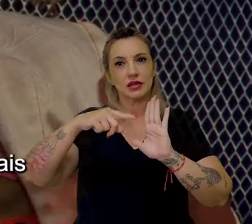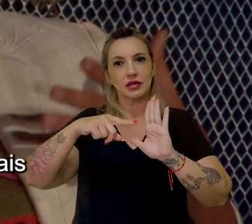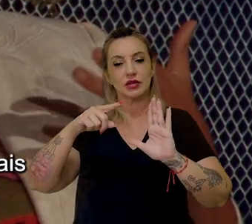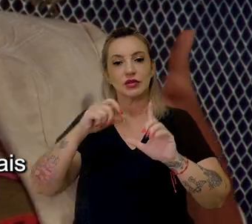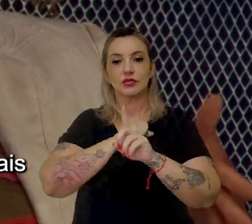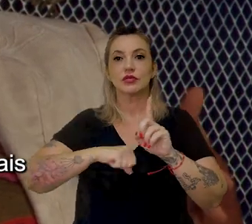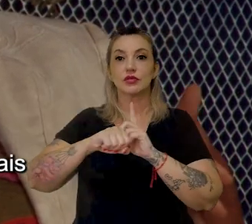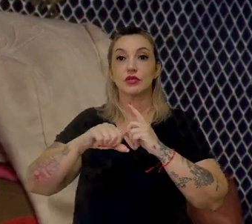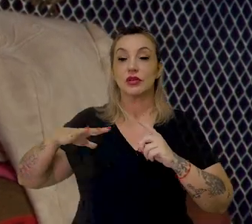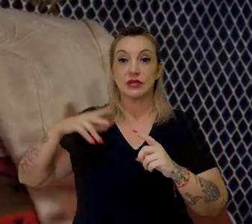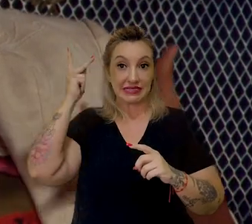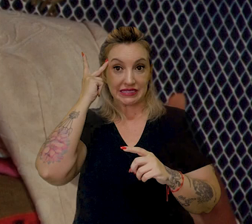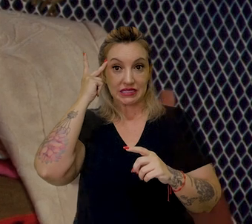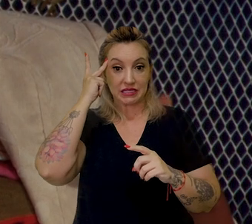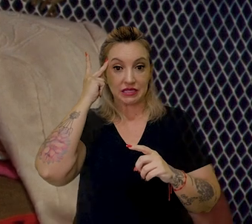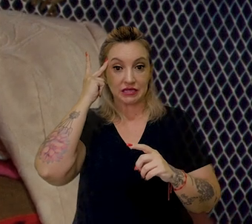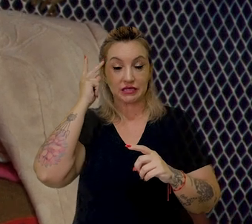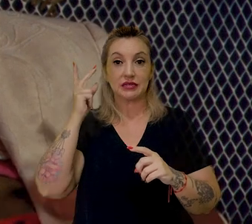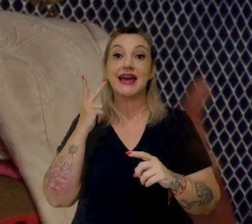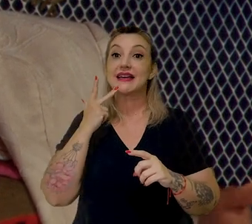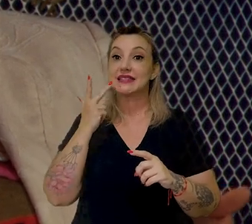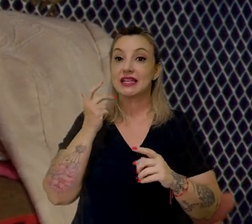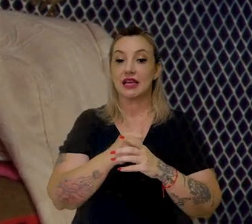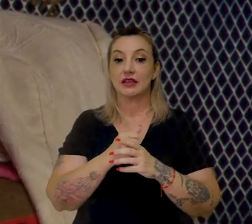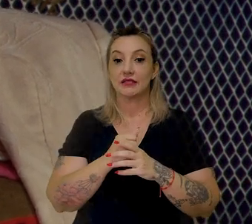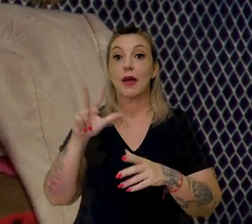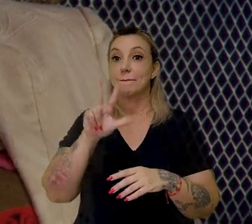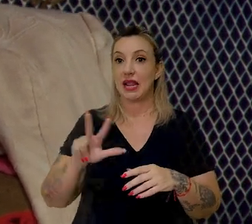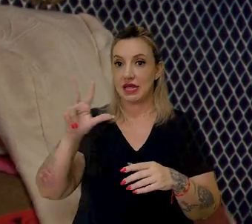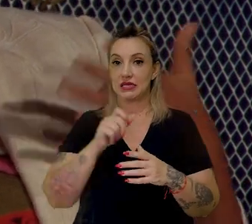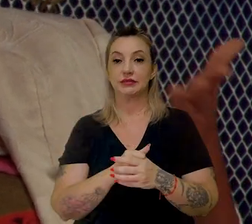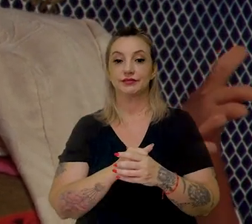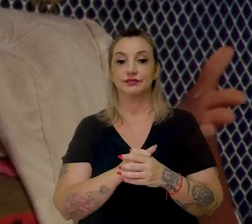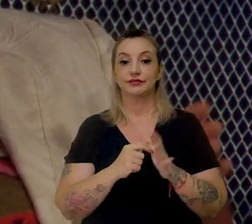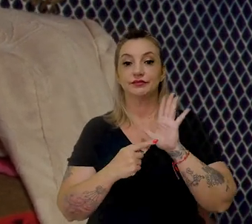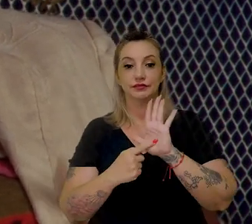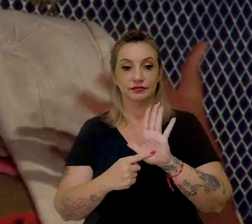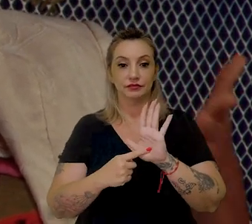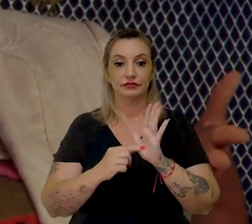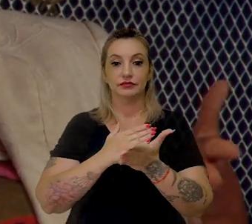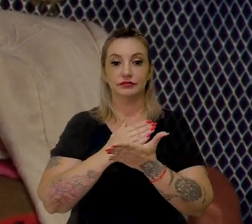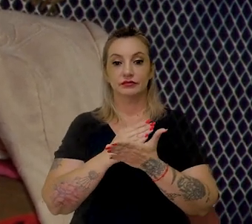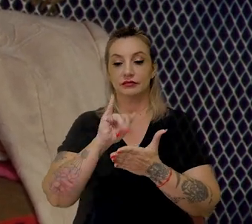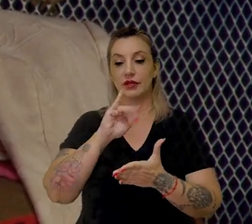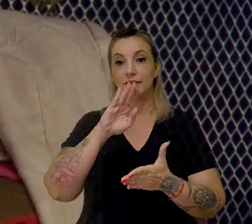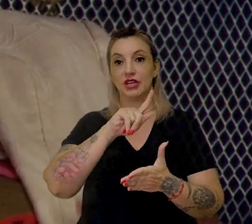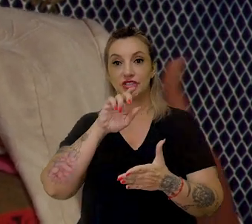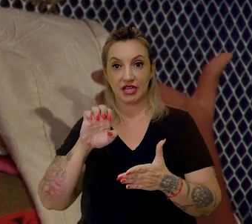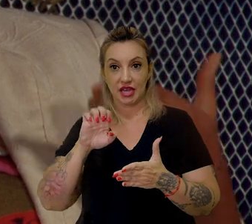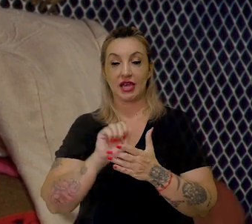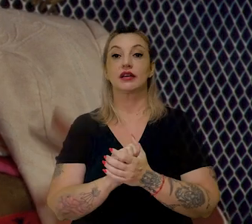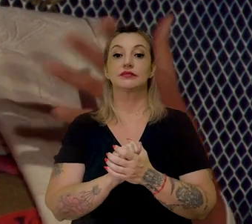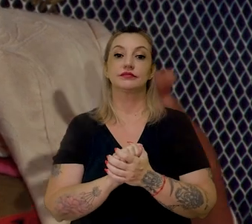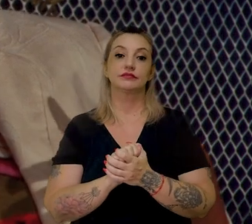paraa cidade de São Paulo Recife e Belém e foram indicadores tanto a partir do IBGE